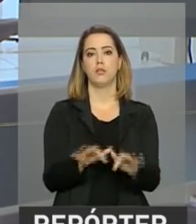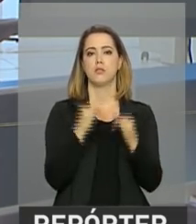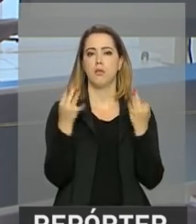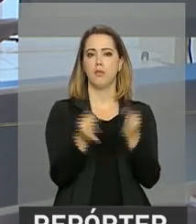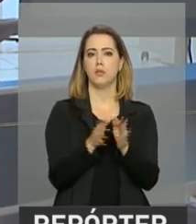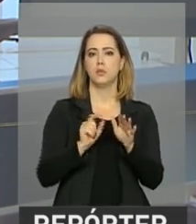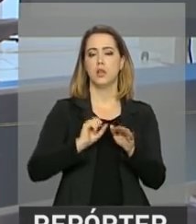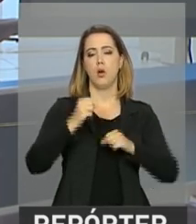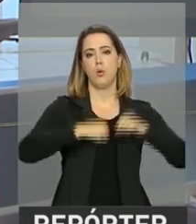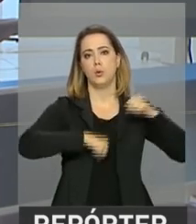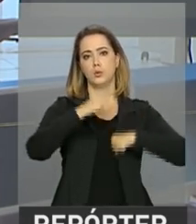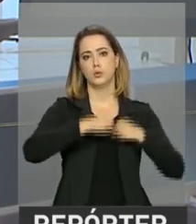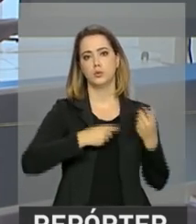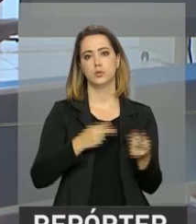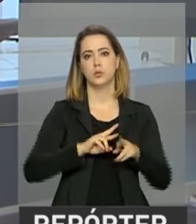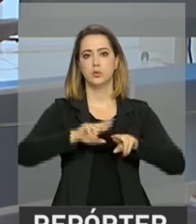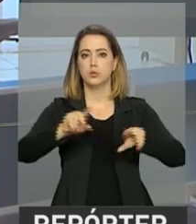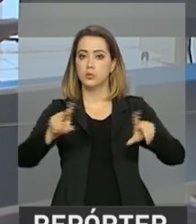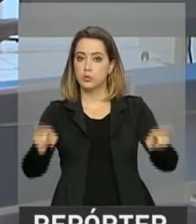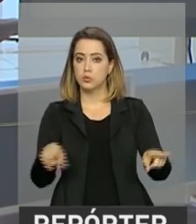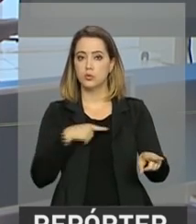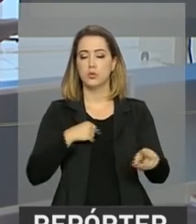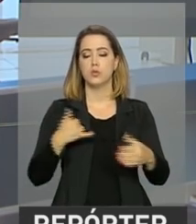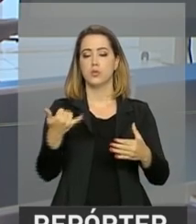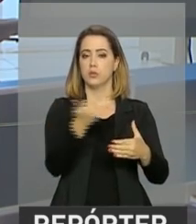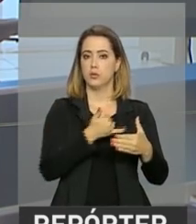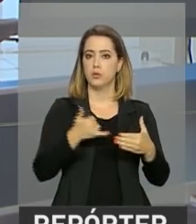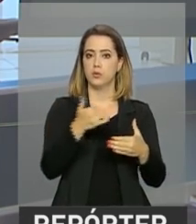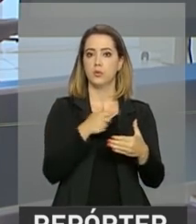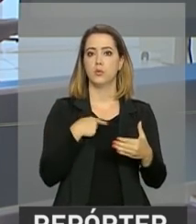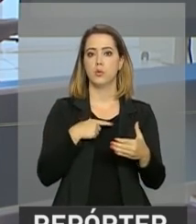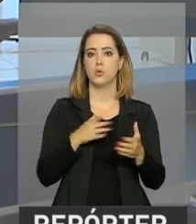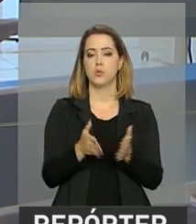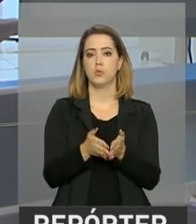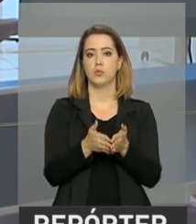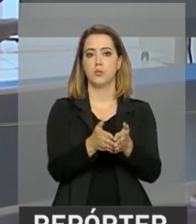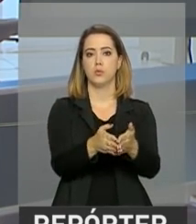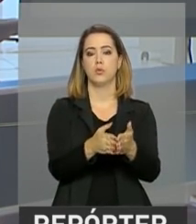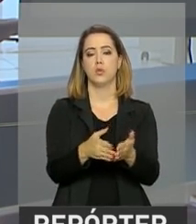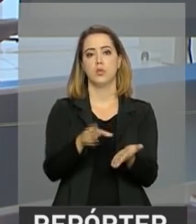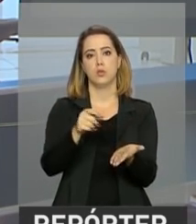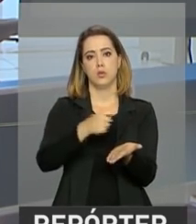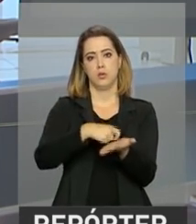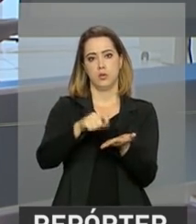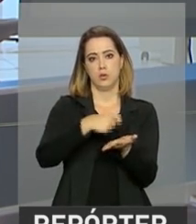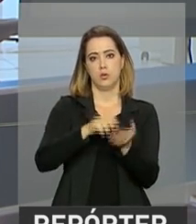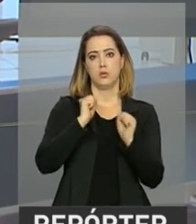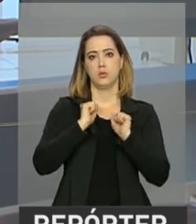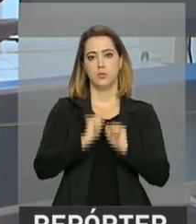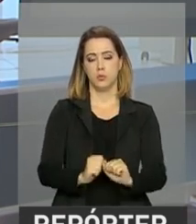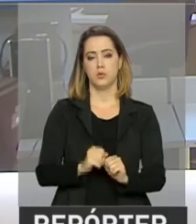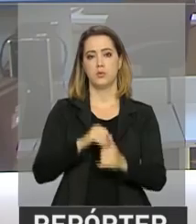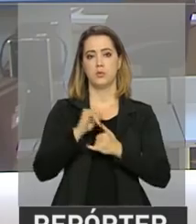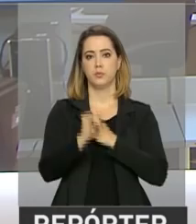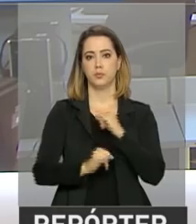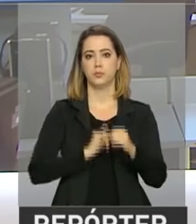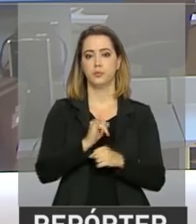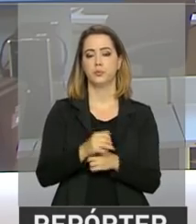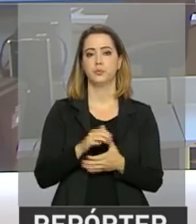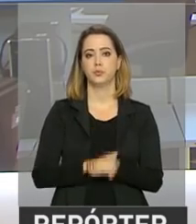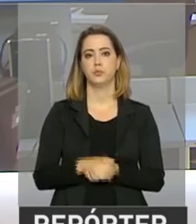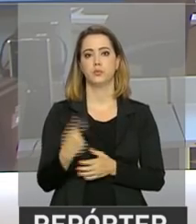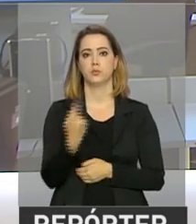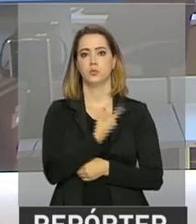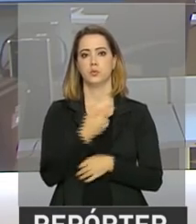combustível a ser comprada varia de acordo com o tipo do motor do barco cadastro deve ser feito pela internet e